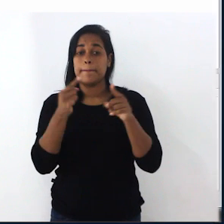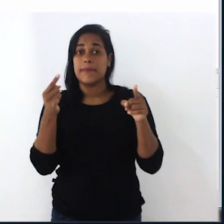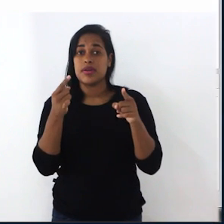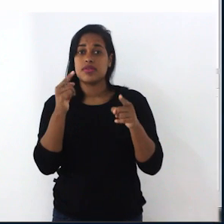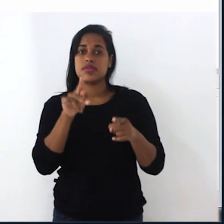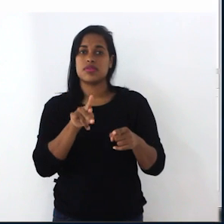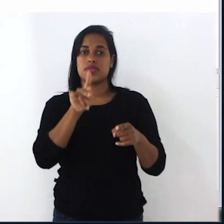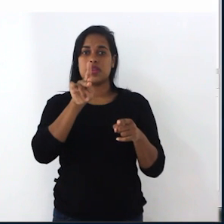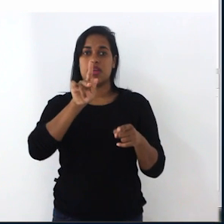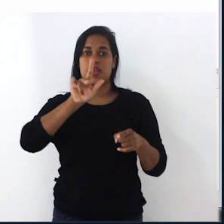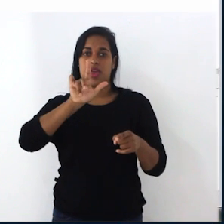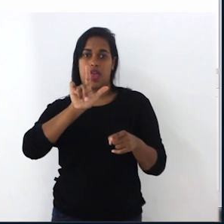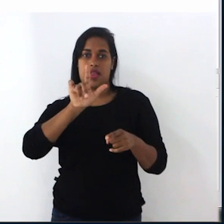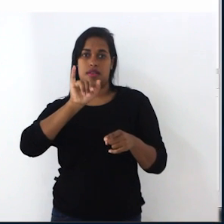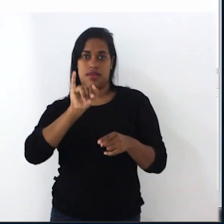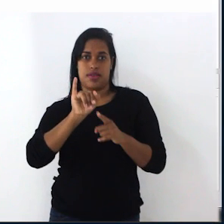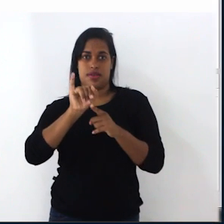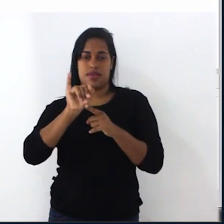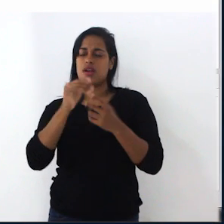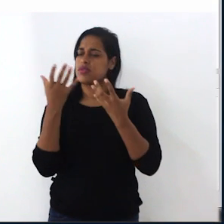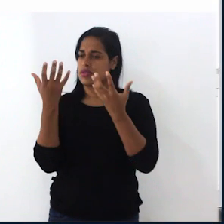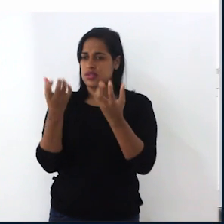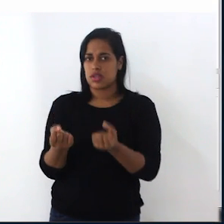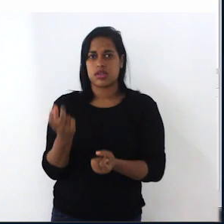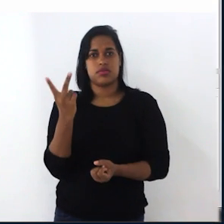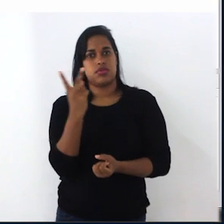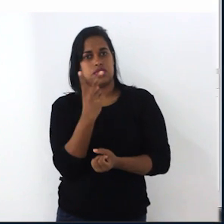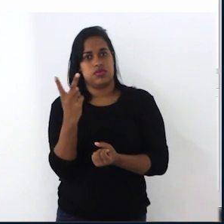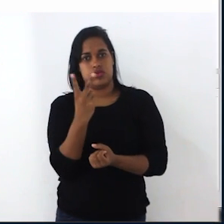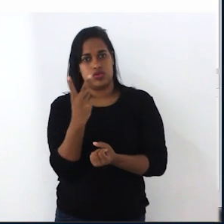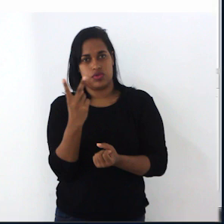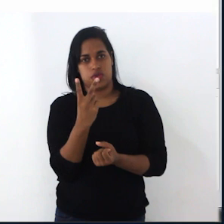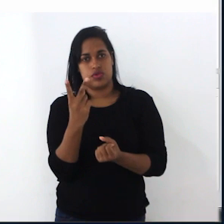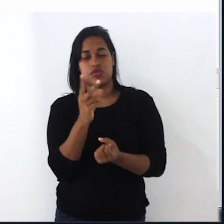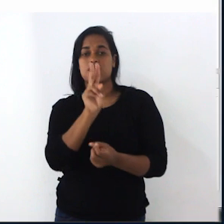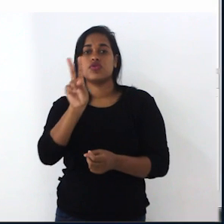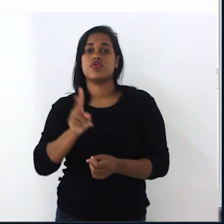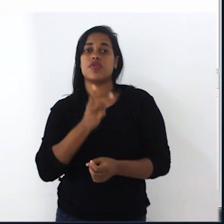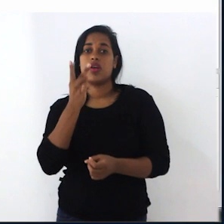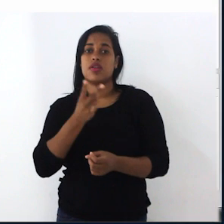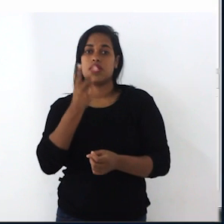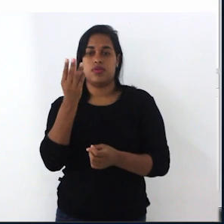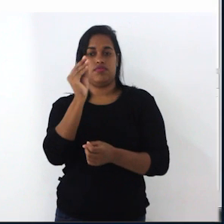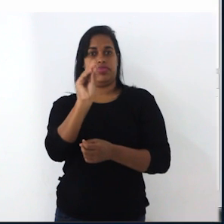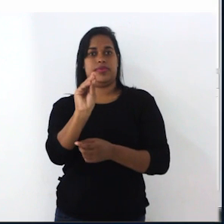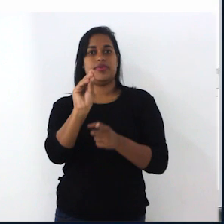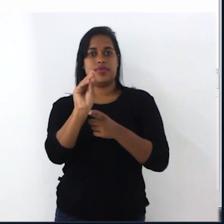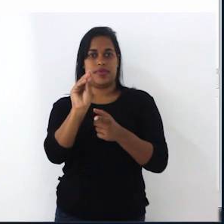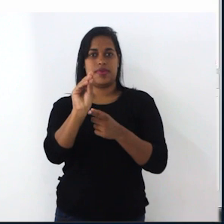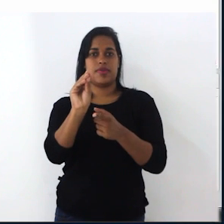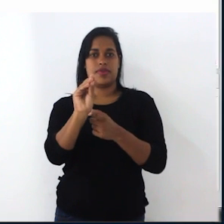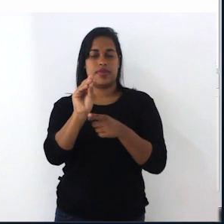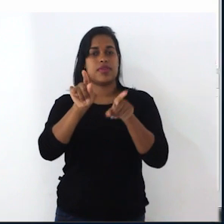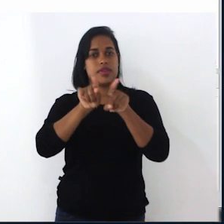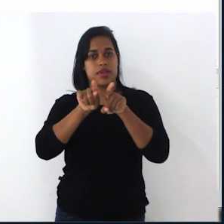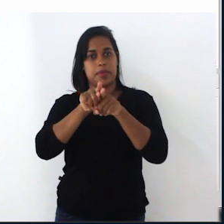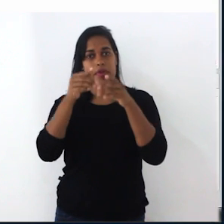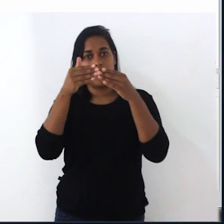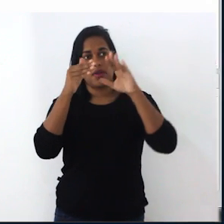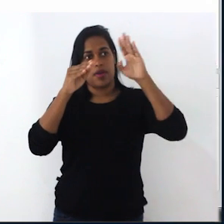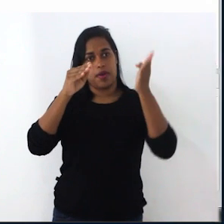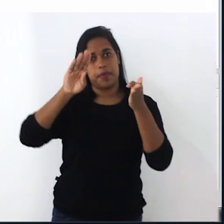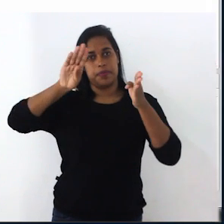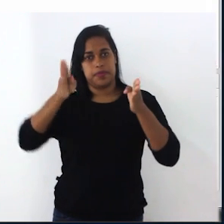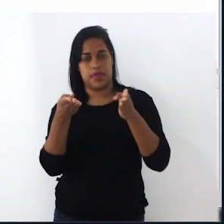MySQLi ele aceita tanto um quanto o outro. E vamos colocar aqui os valores no seu construtor, no abre e fecha